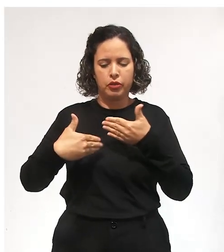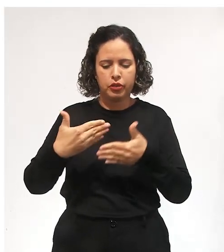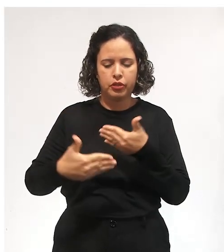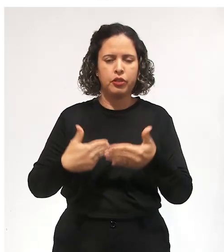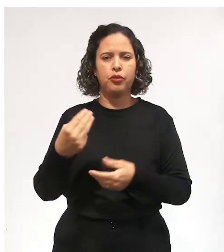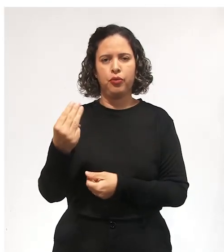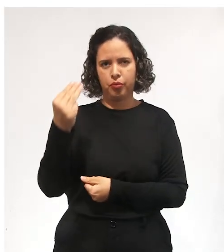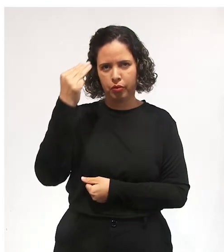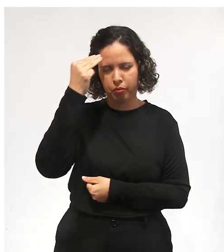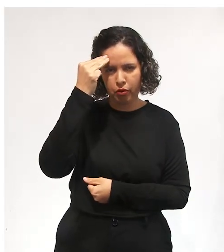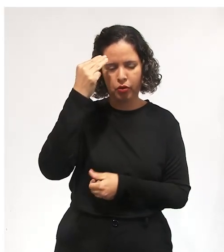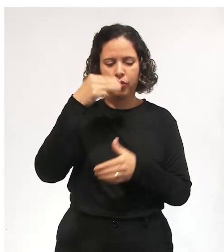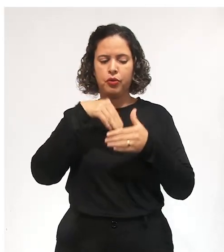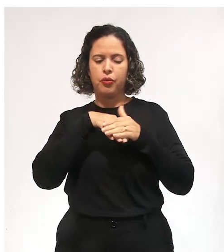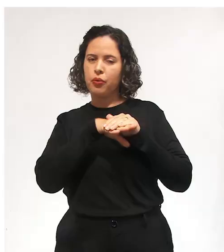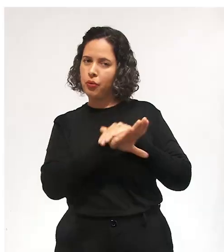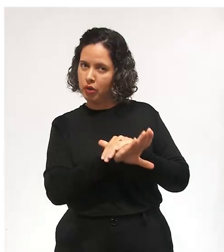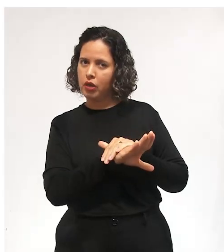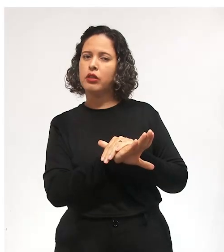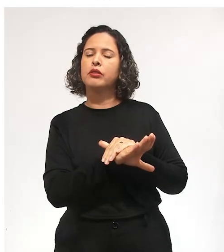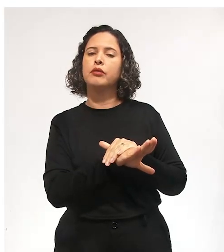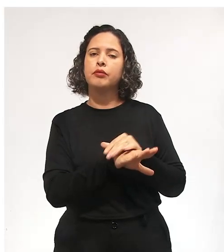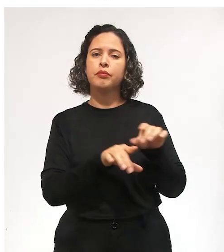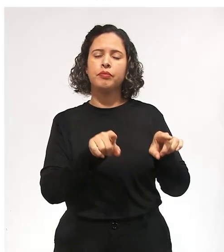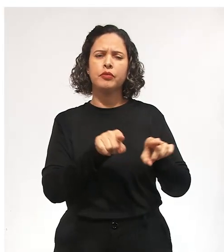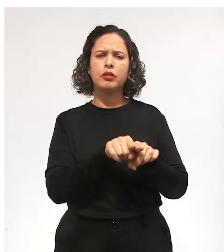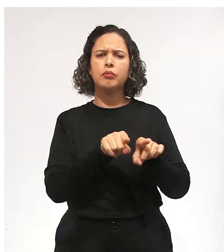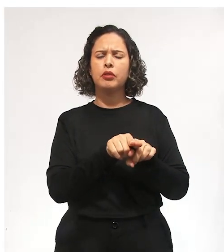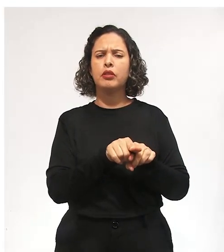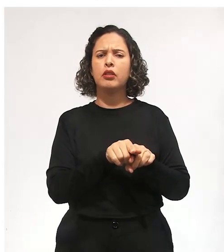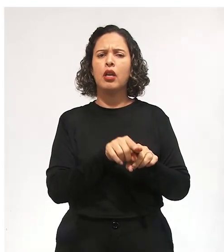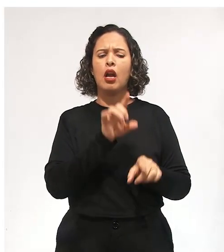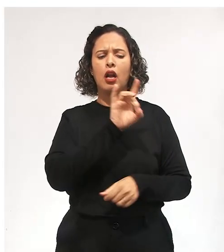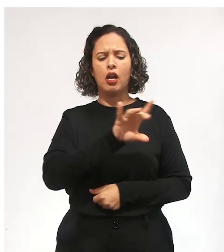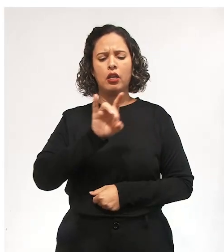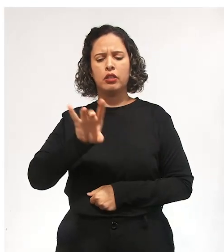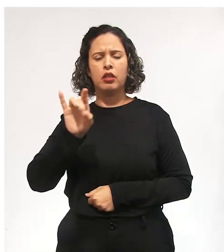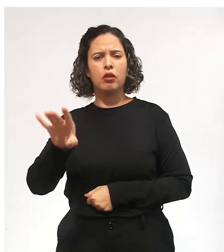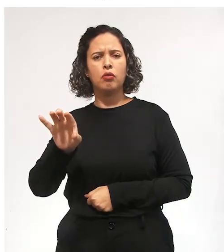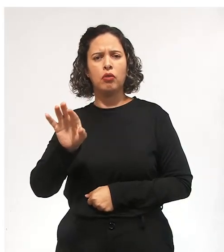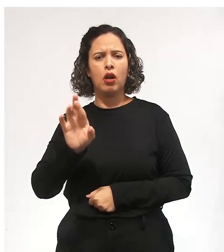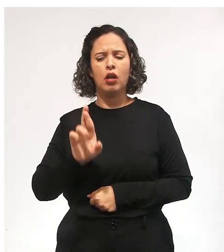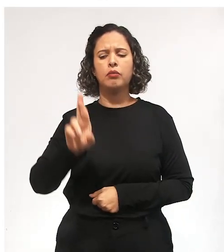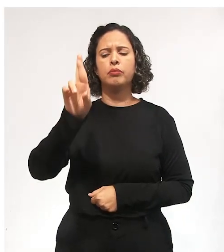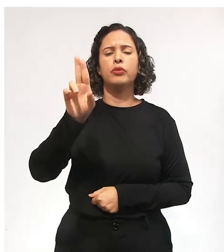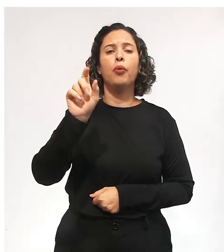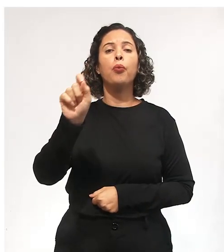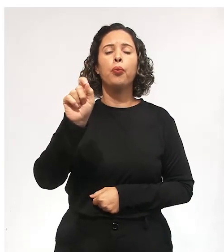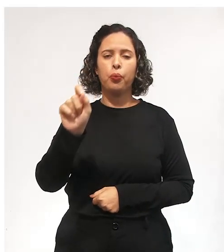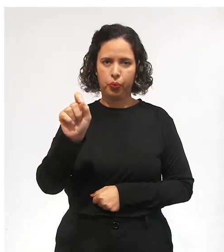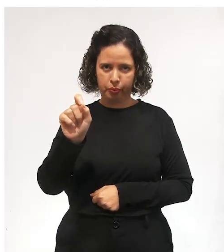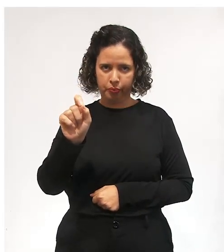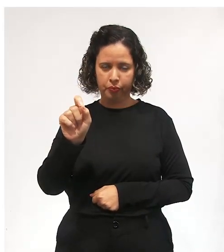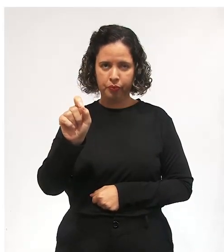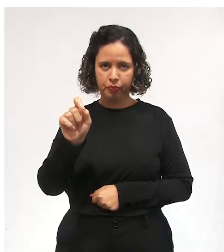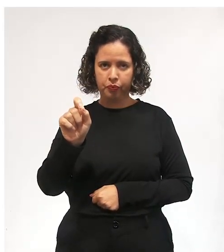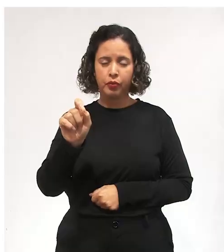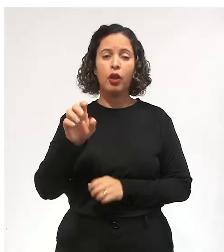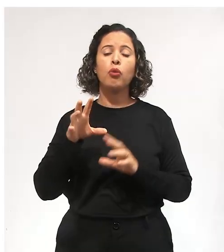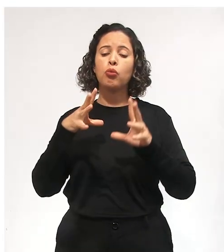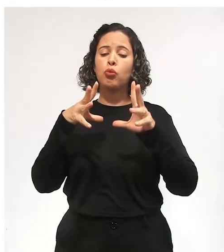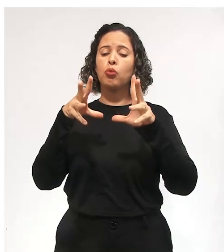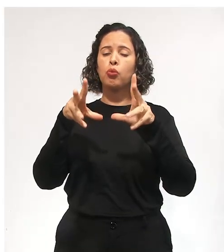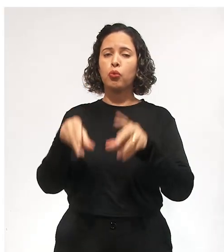a memória, o armazenamento, e qual que é a função desse sistema, né? Que, de modo